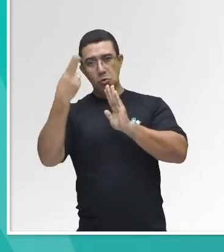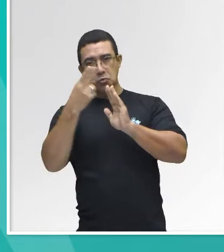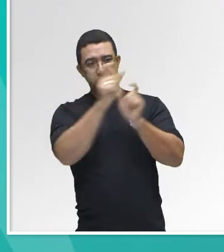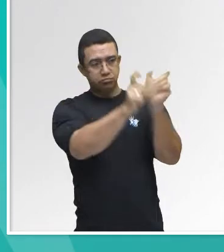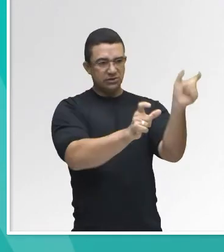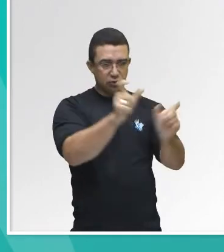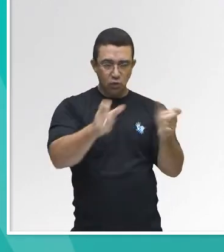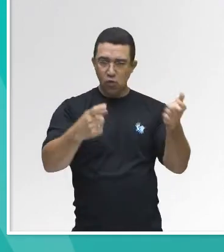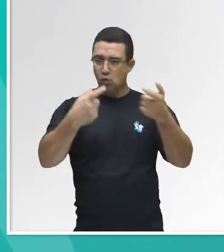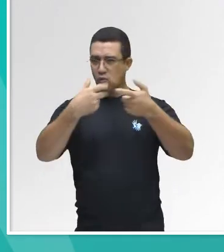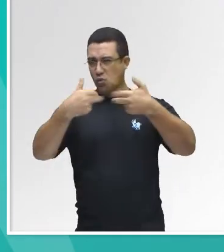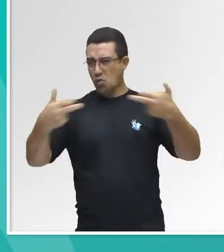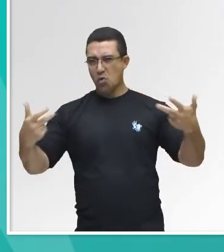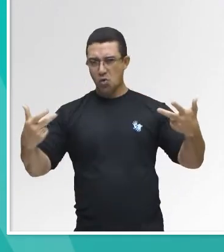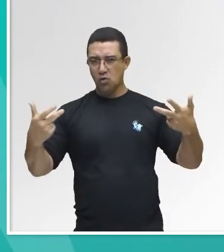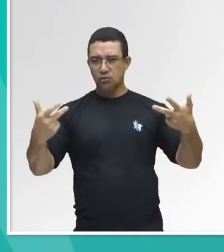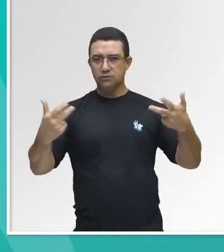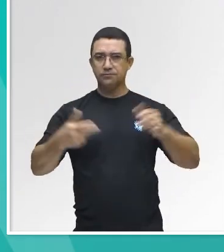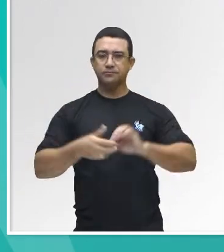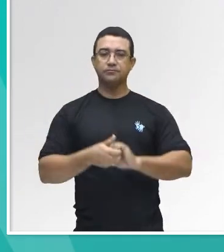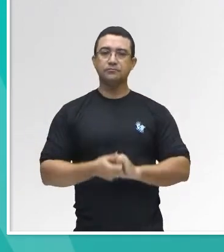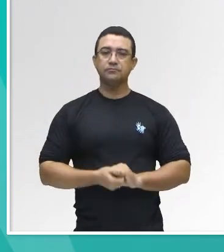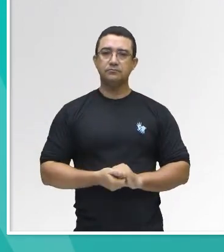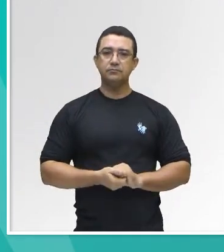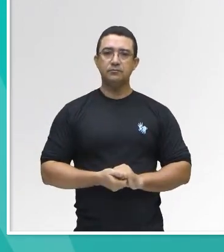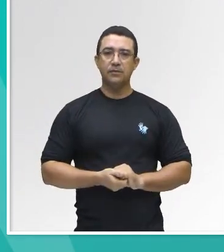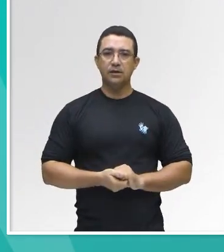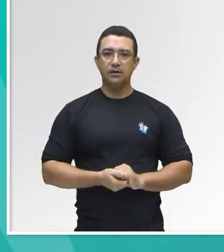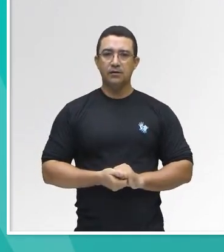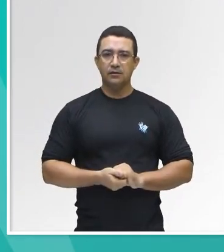ou coisas. Mas esses